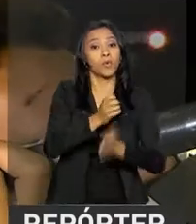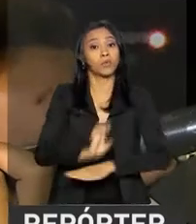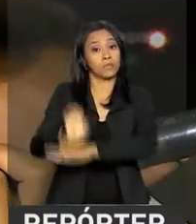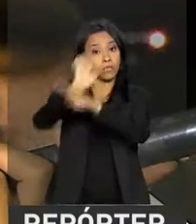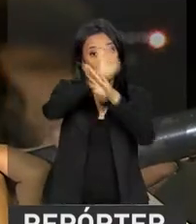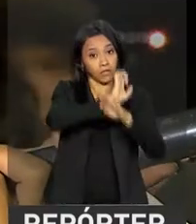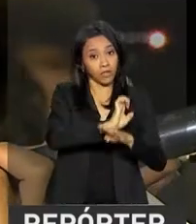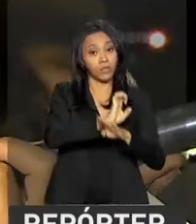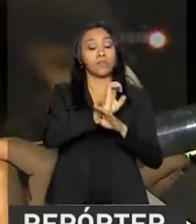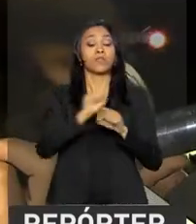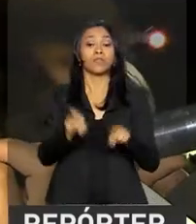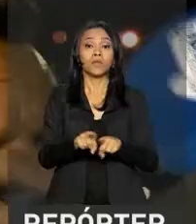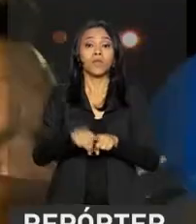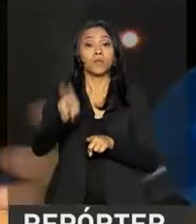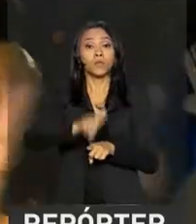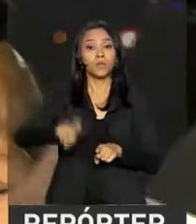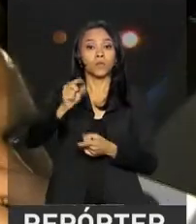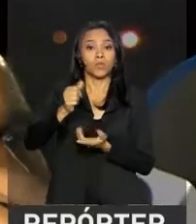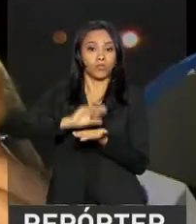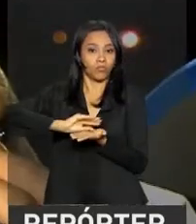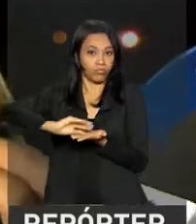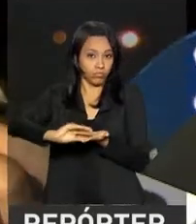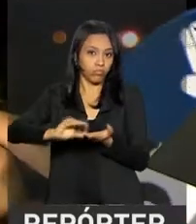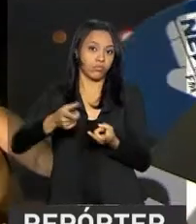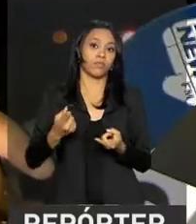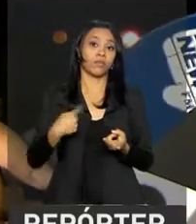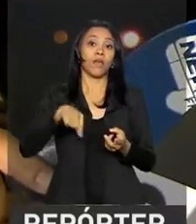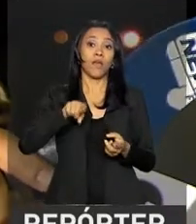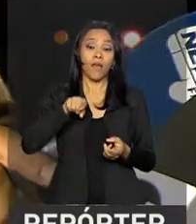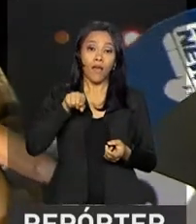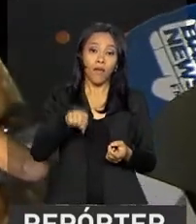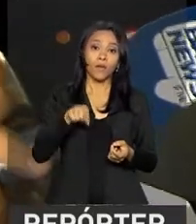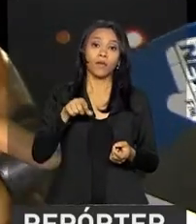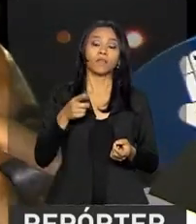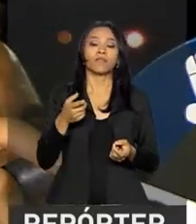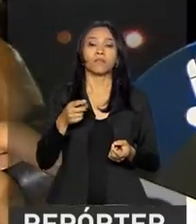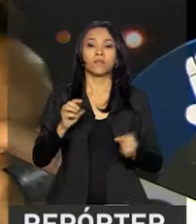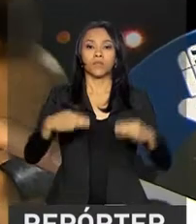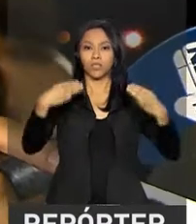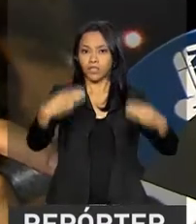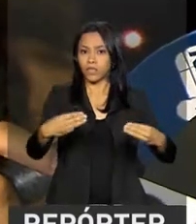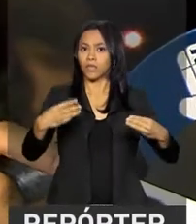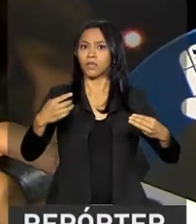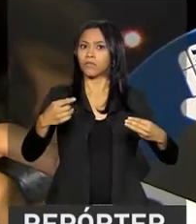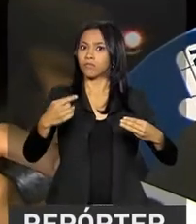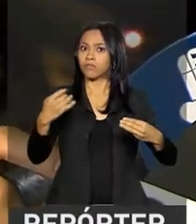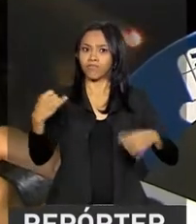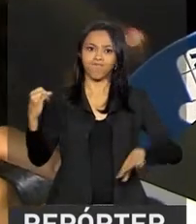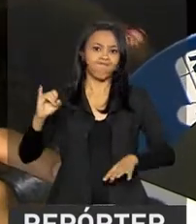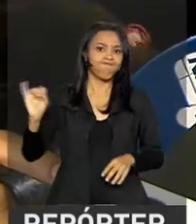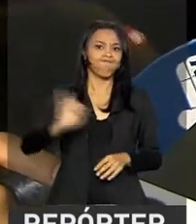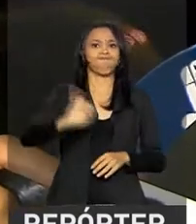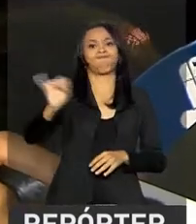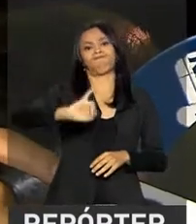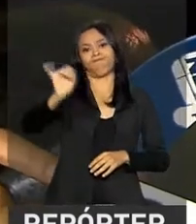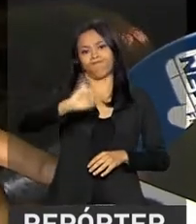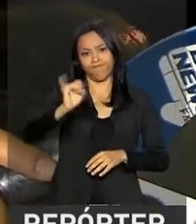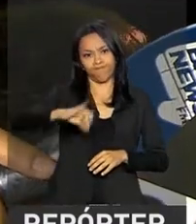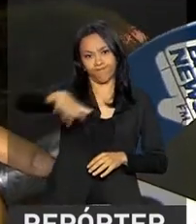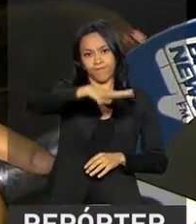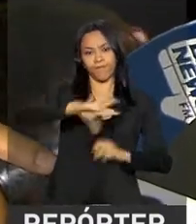de e mails otimização de recursos humanos serh extra ordinário faixa da extrema relevância do tema do foco